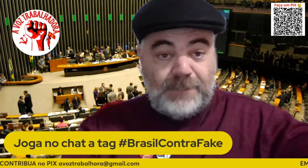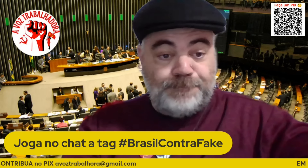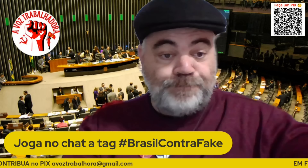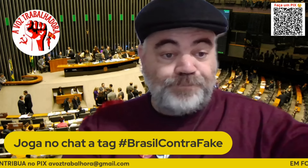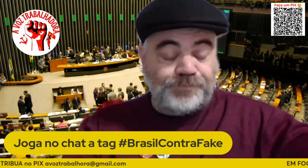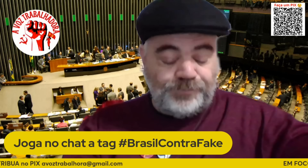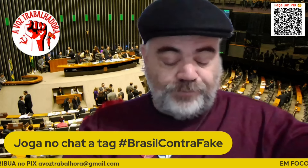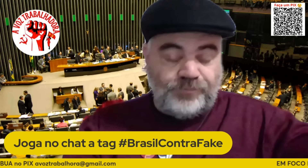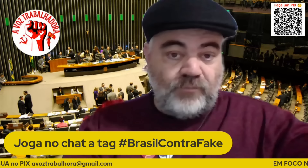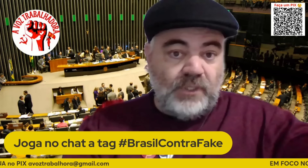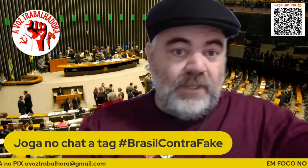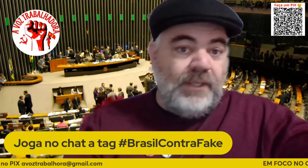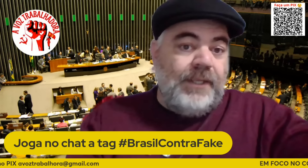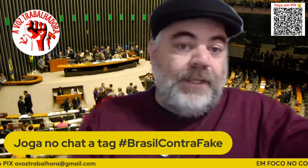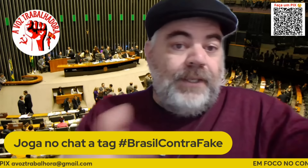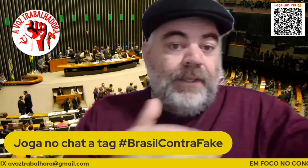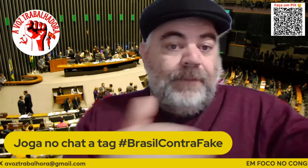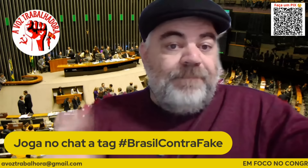pauta, né?